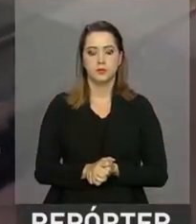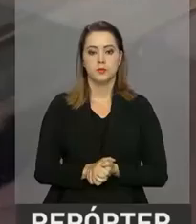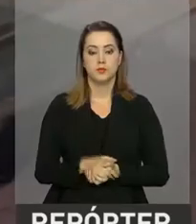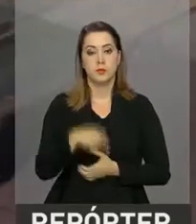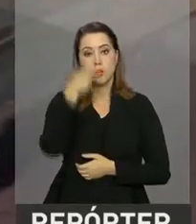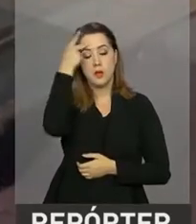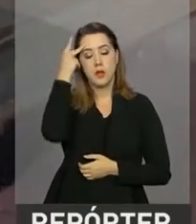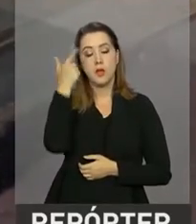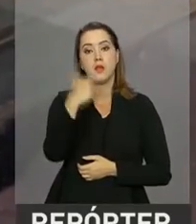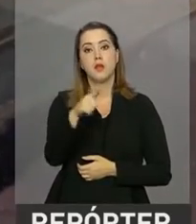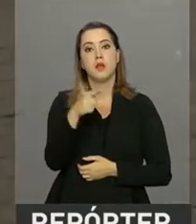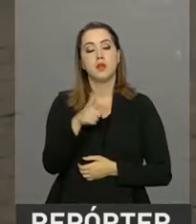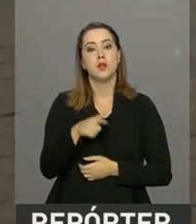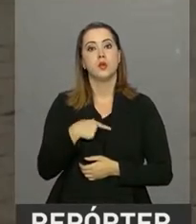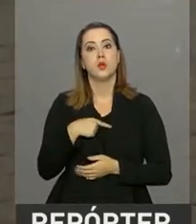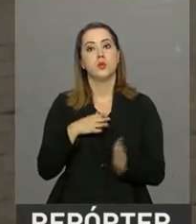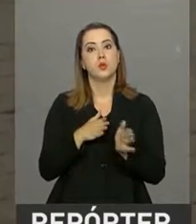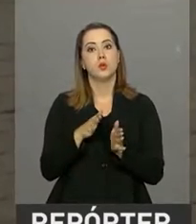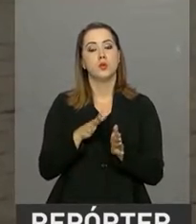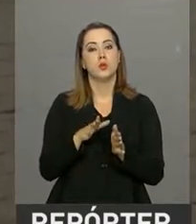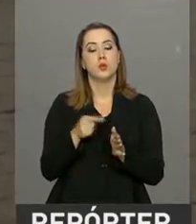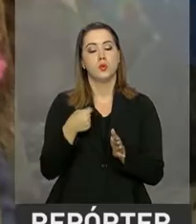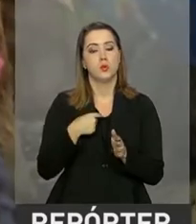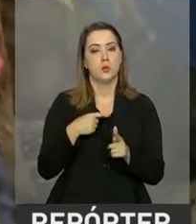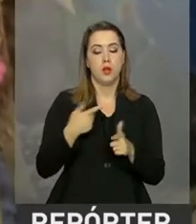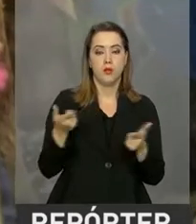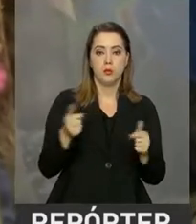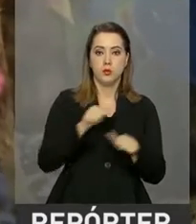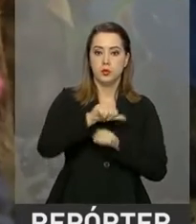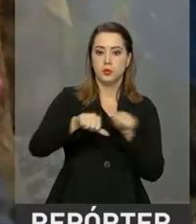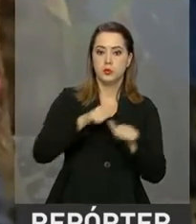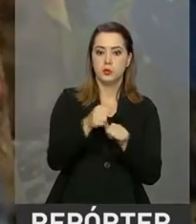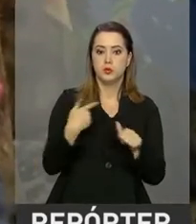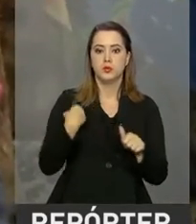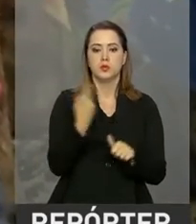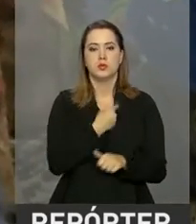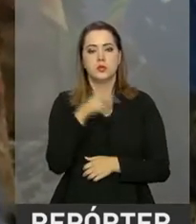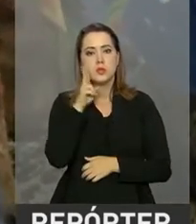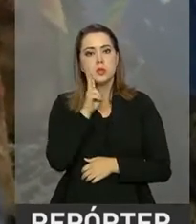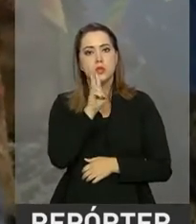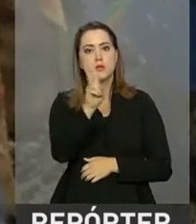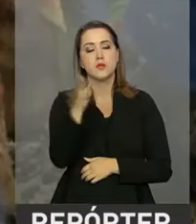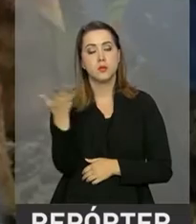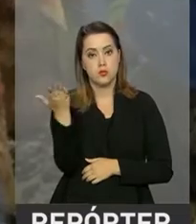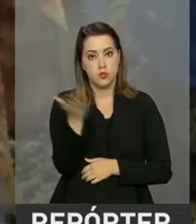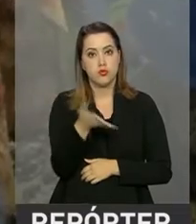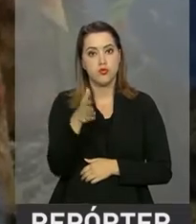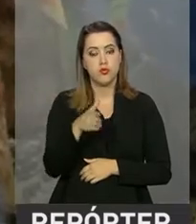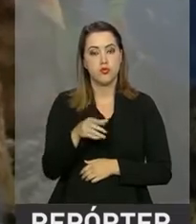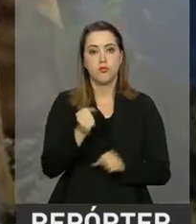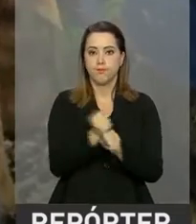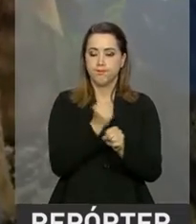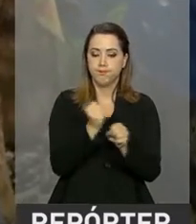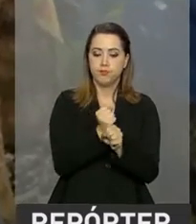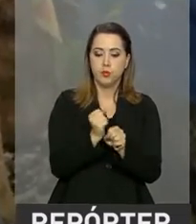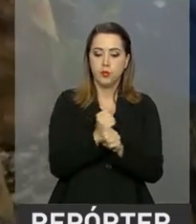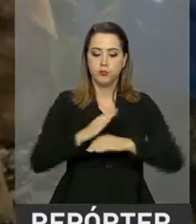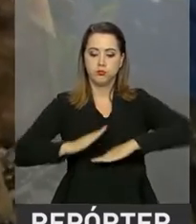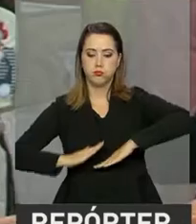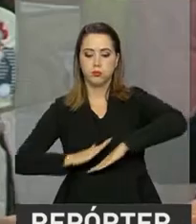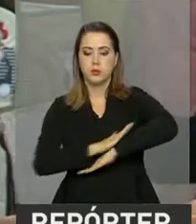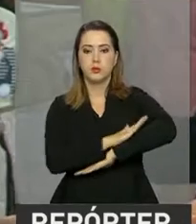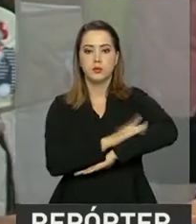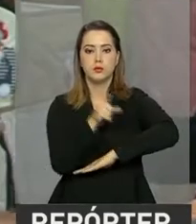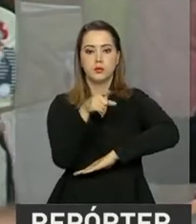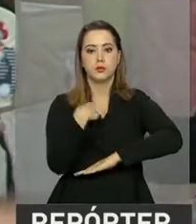Quem ainda não estava adaptado, agora está. No caminho, flagramos uma barraca instalando rampas para o acesso de cadeiras de rodas.